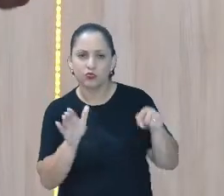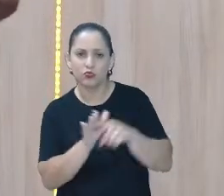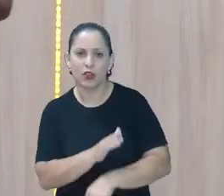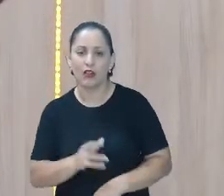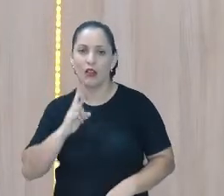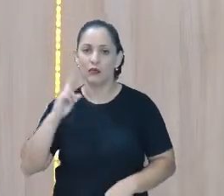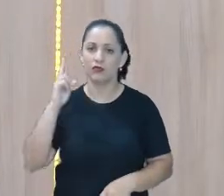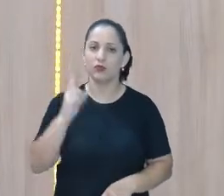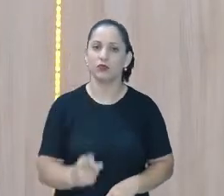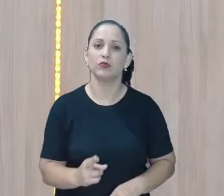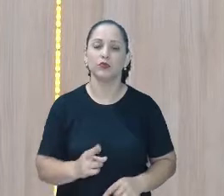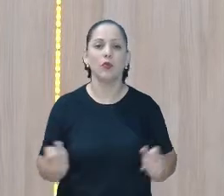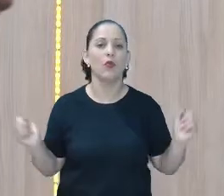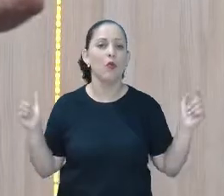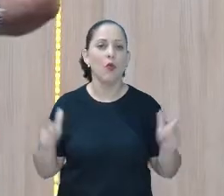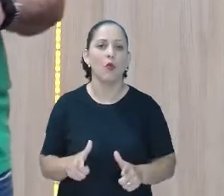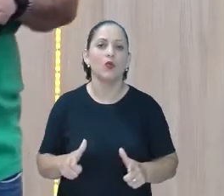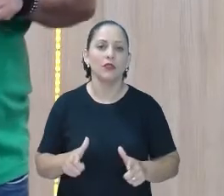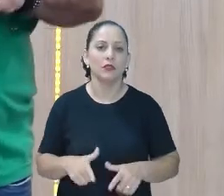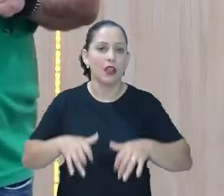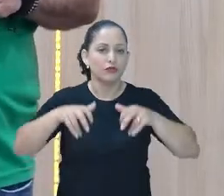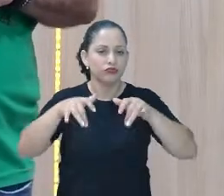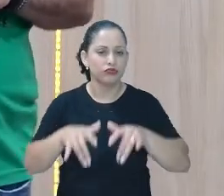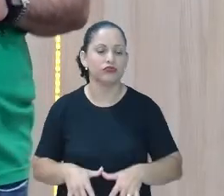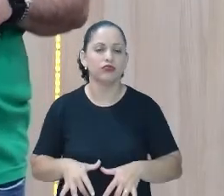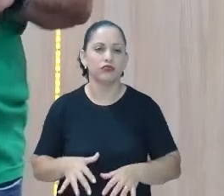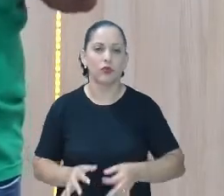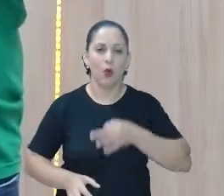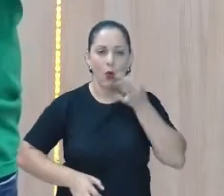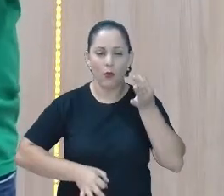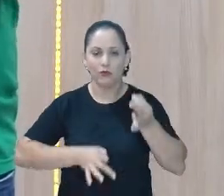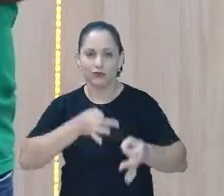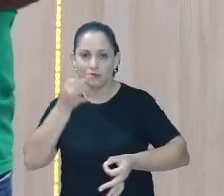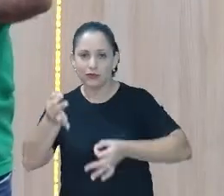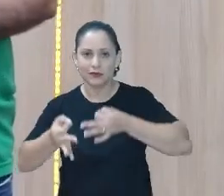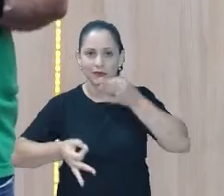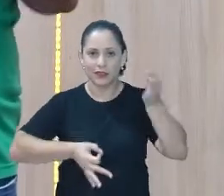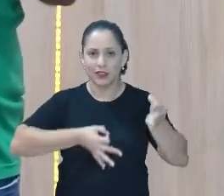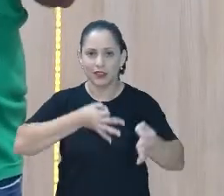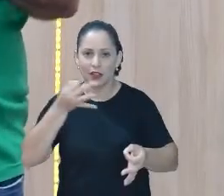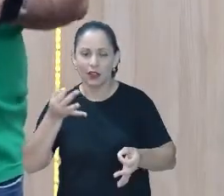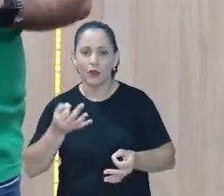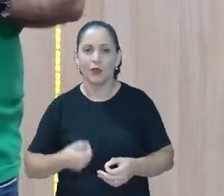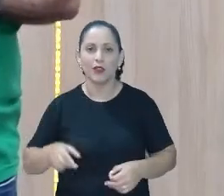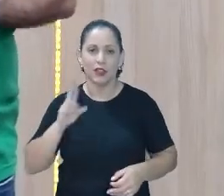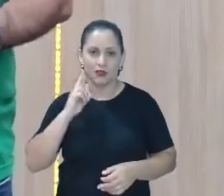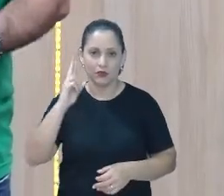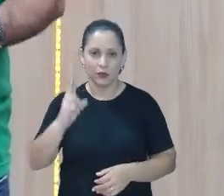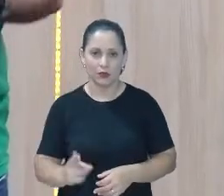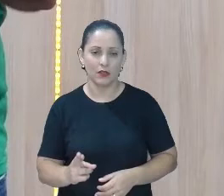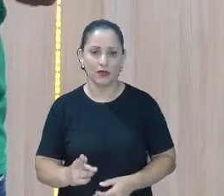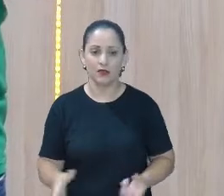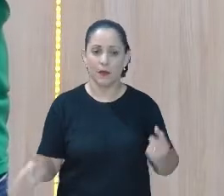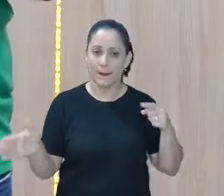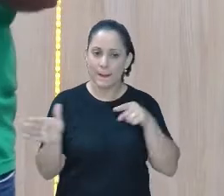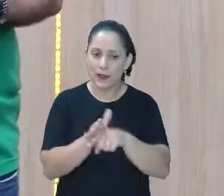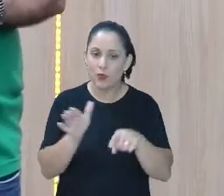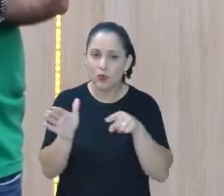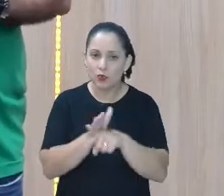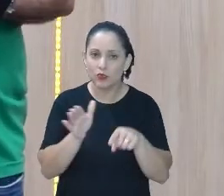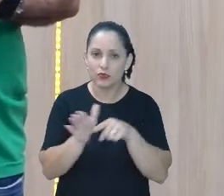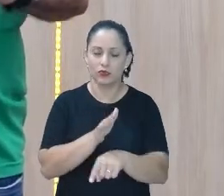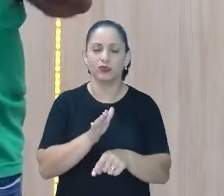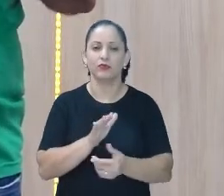hora pelo chat, ou ela joga aqui para que a gente possa fazer o comentário e responder as suas perguntas, né?